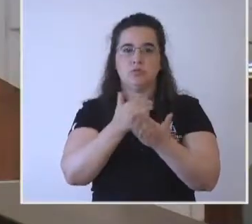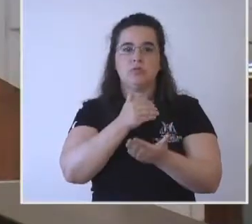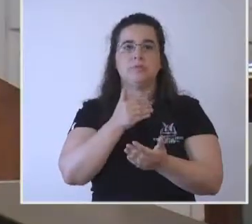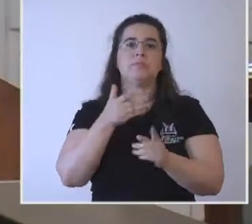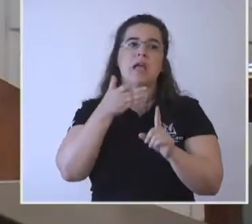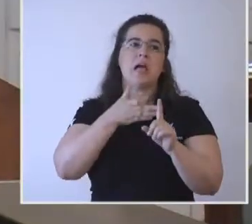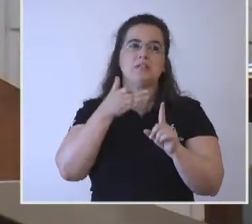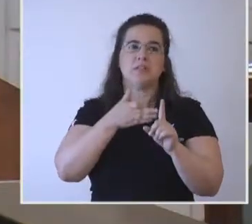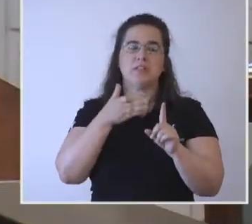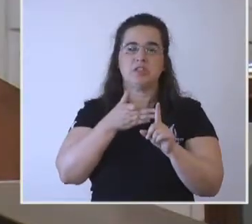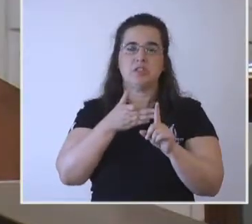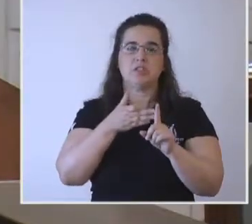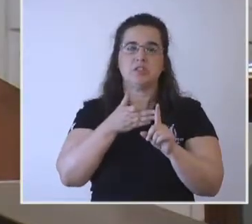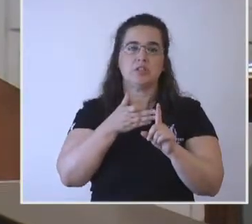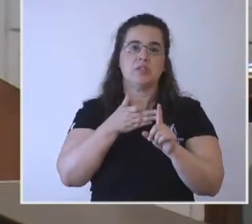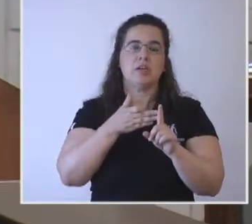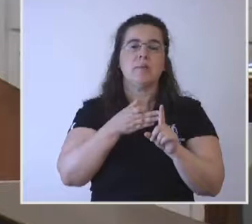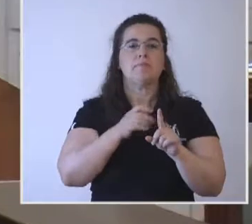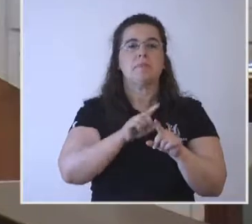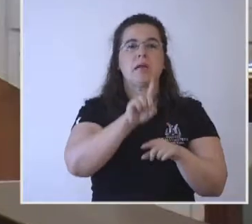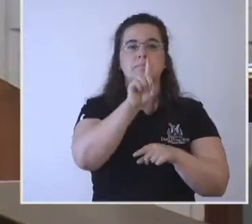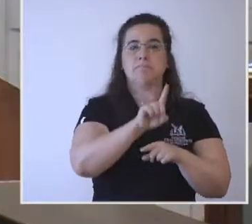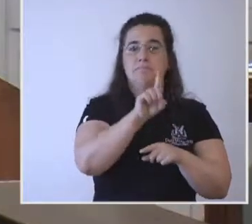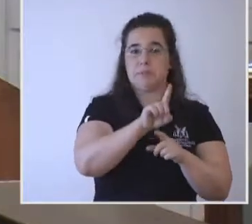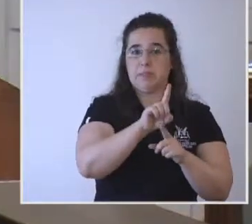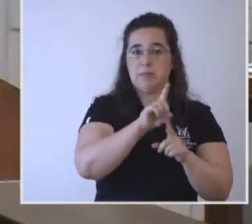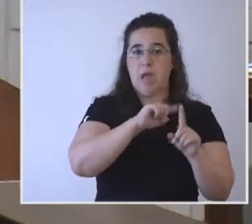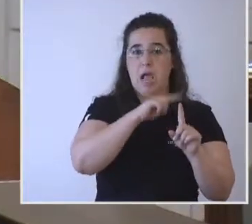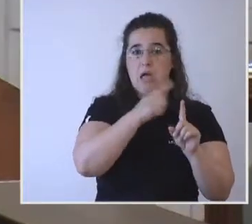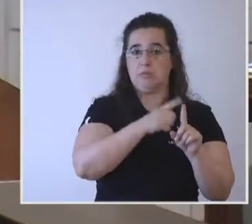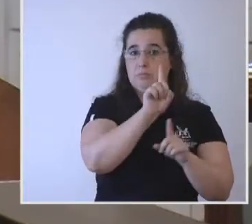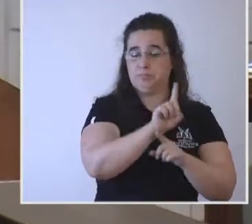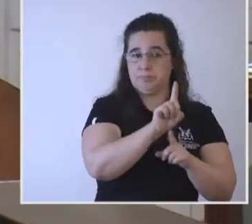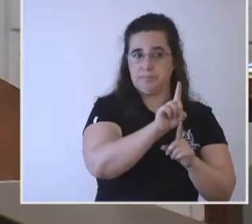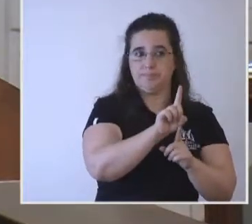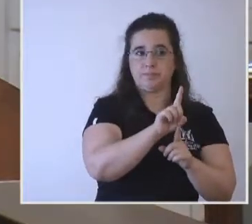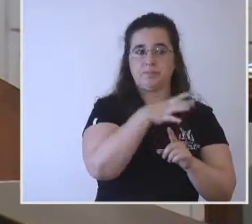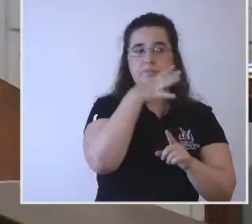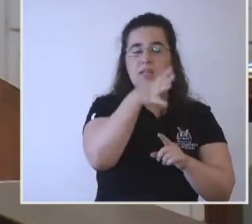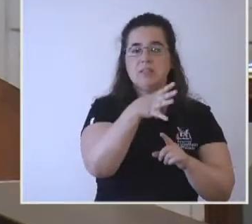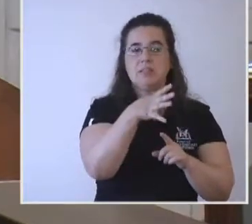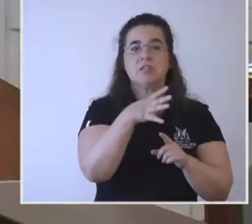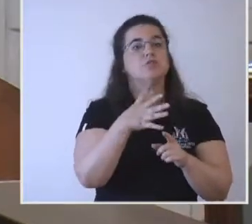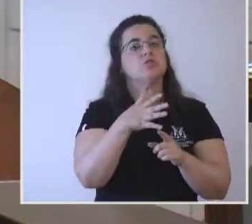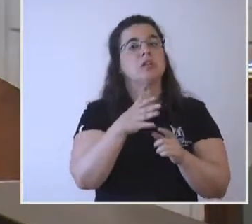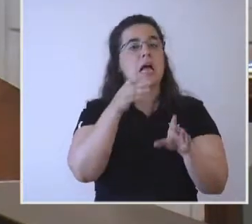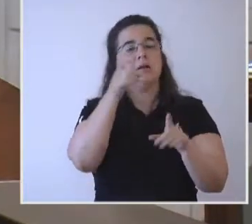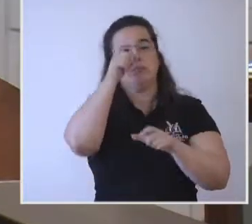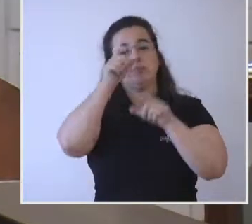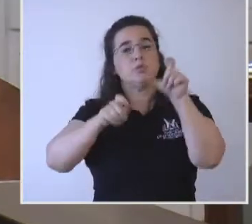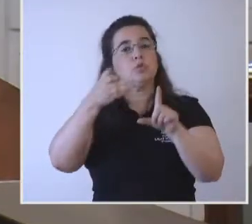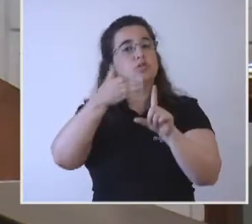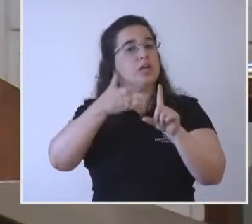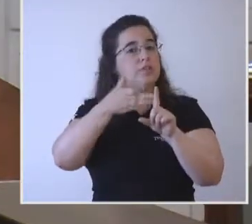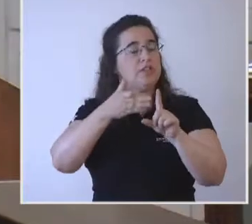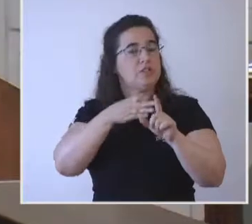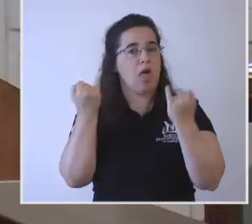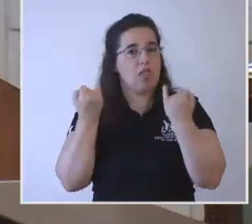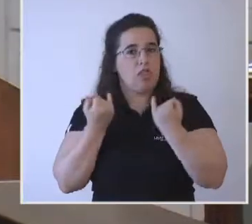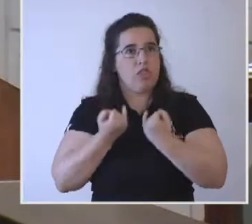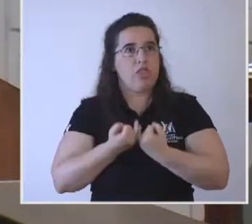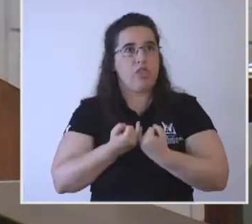ano, entre 1960 e 2002, dizia que os adventistas magros tendem a